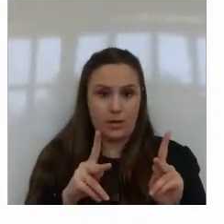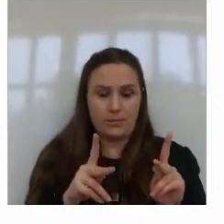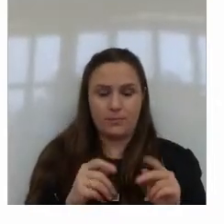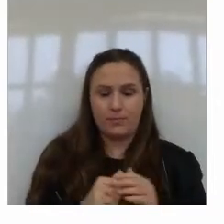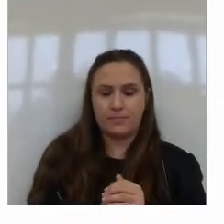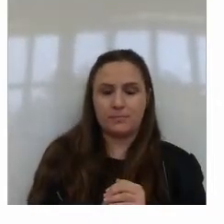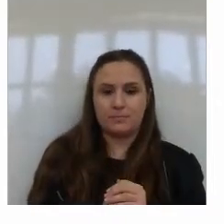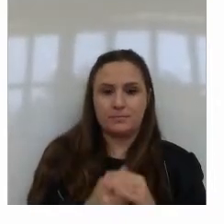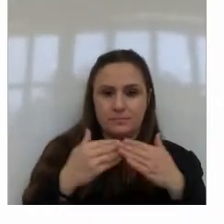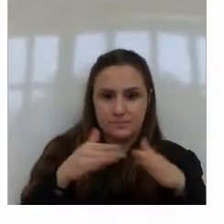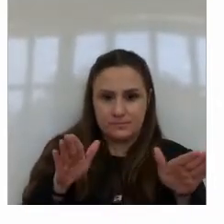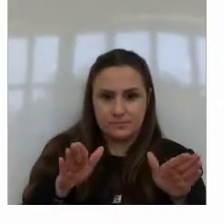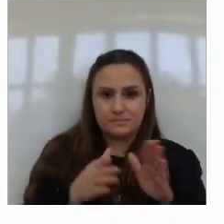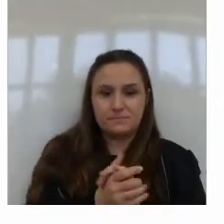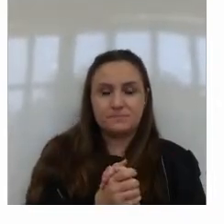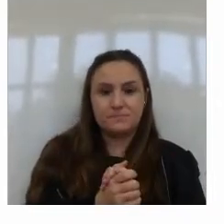componente.